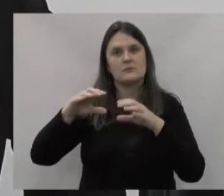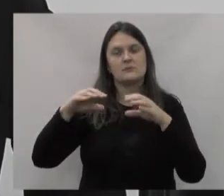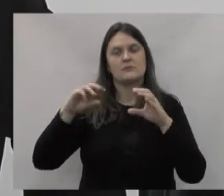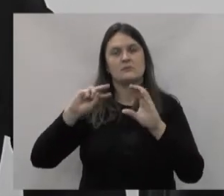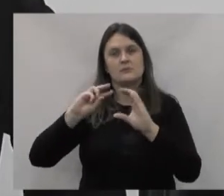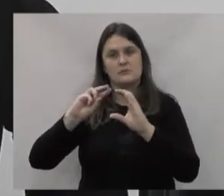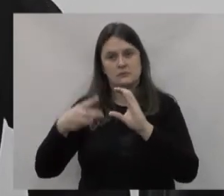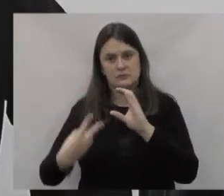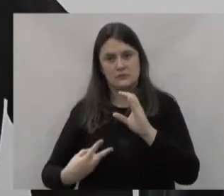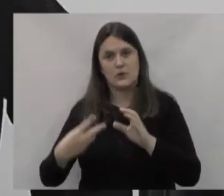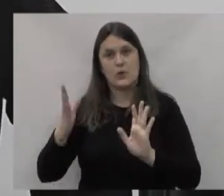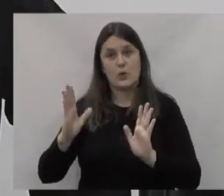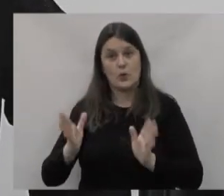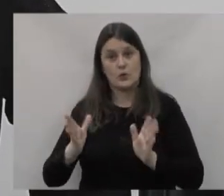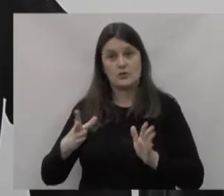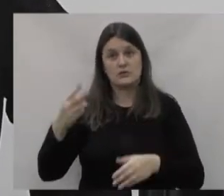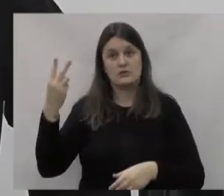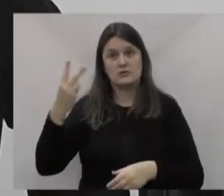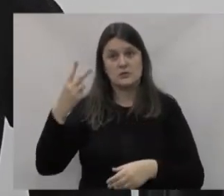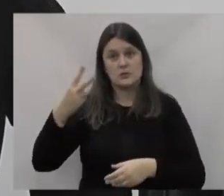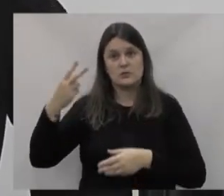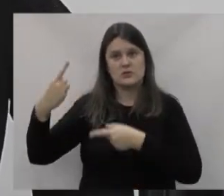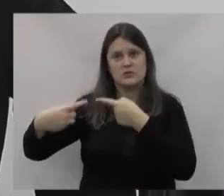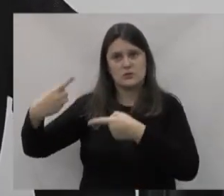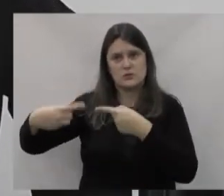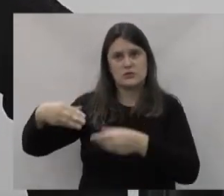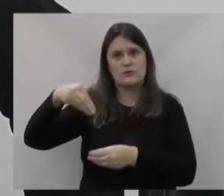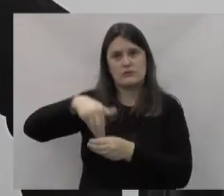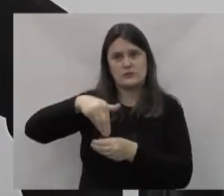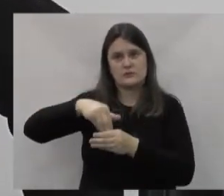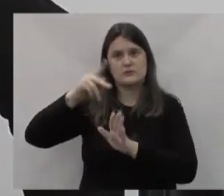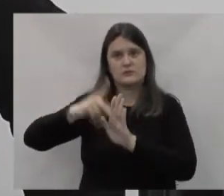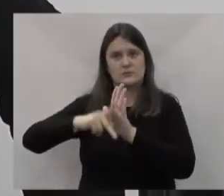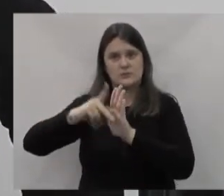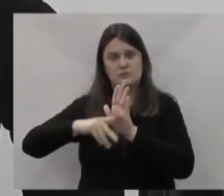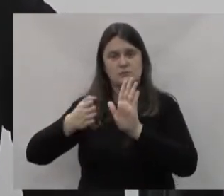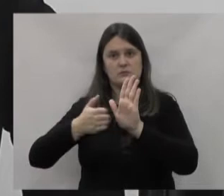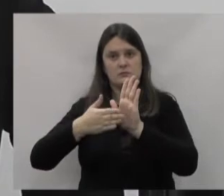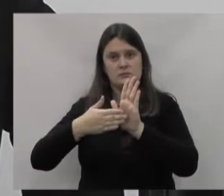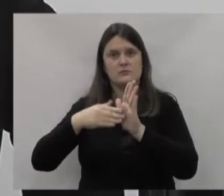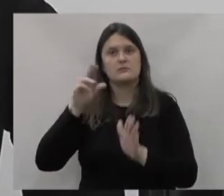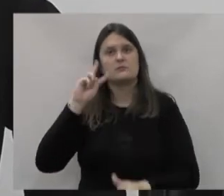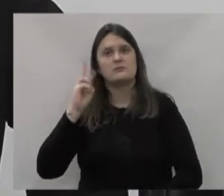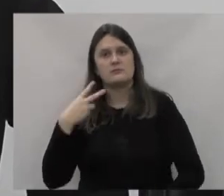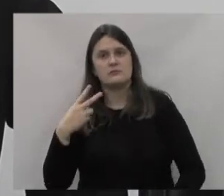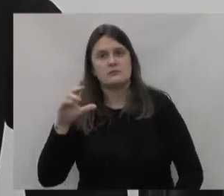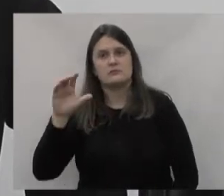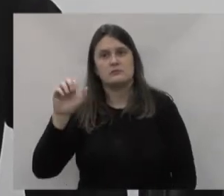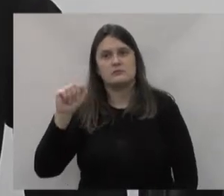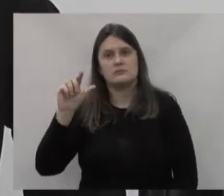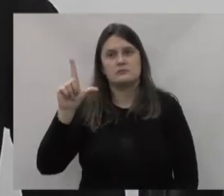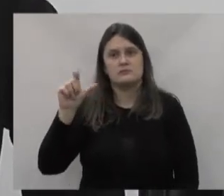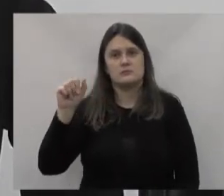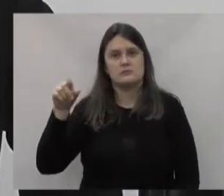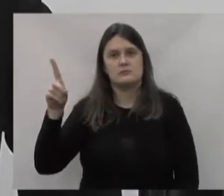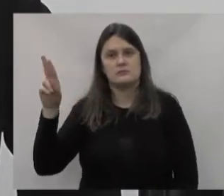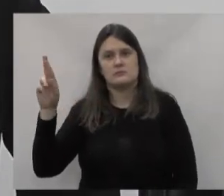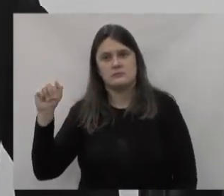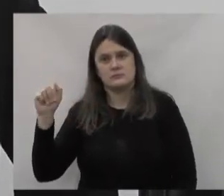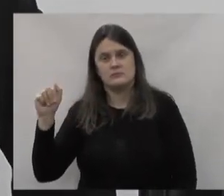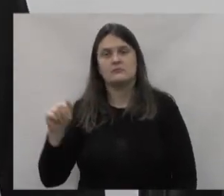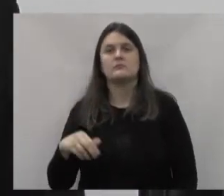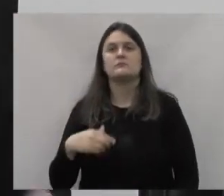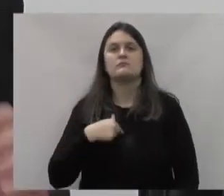Municipal. Hoje é a segunda discussão e votação do projeto de proposição da vereadora Alandra, né,